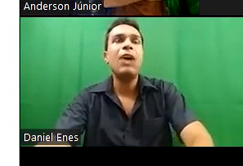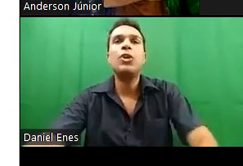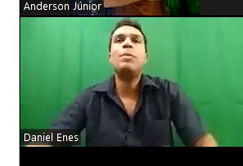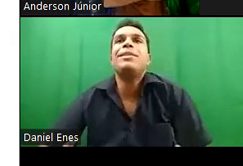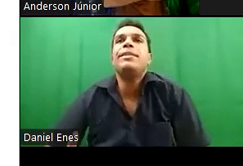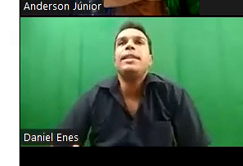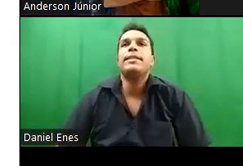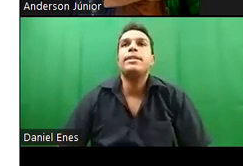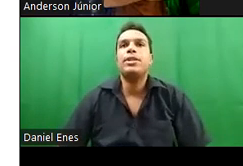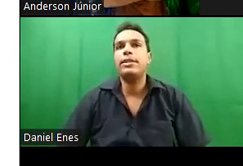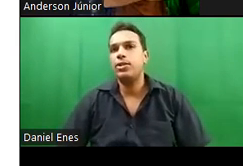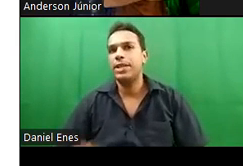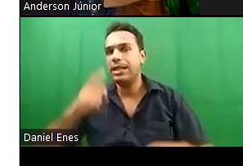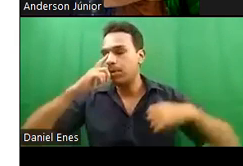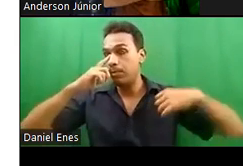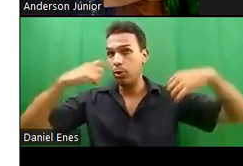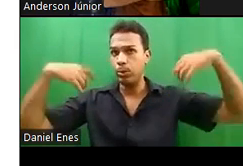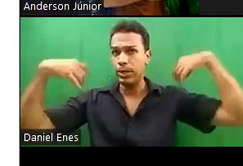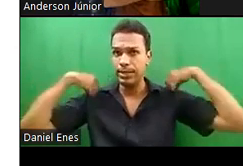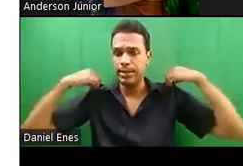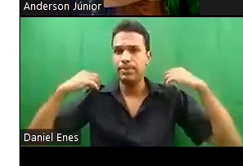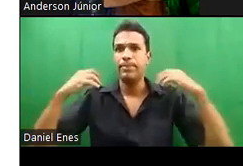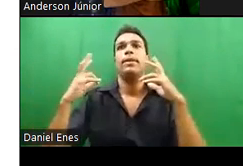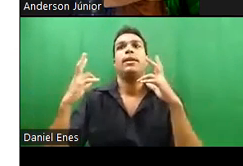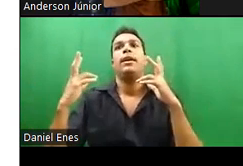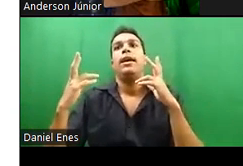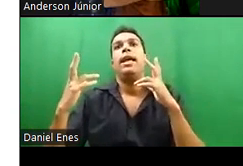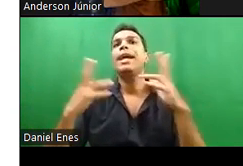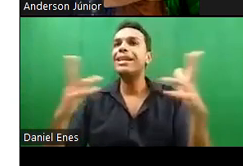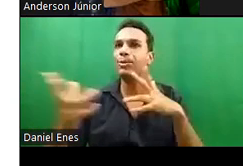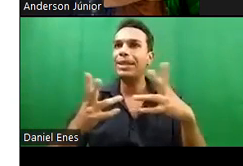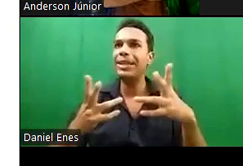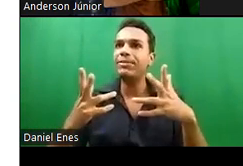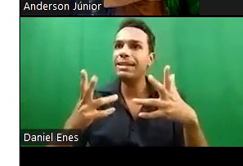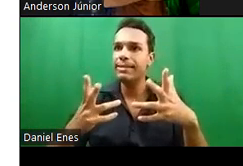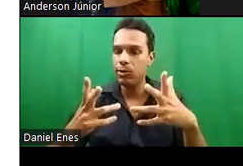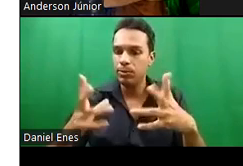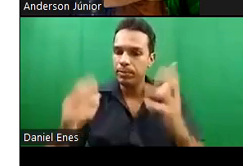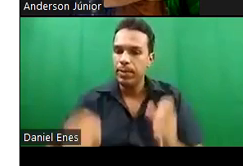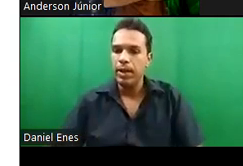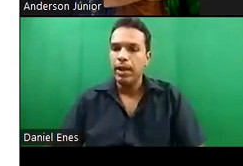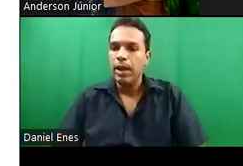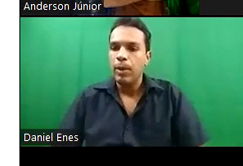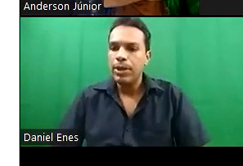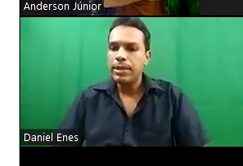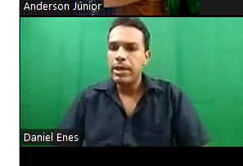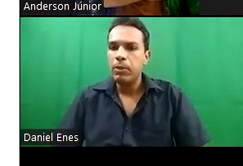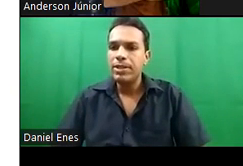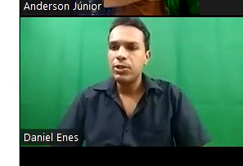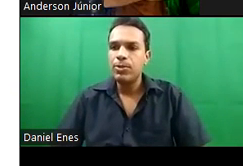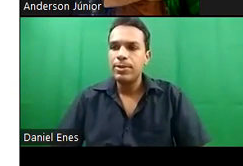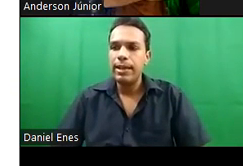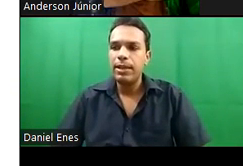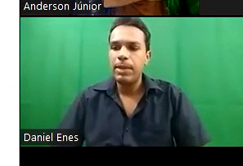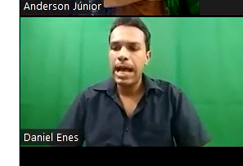uma coisa interessante que existe na língua portuguesa é a questão da derivação. Por exemplo,